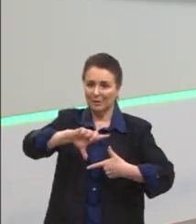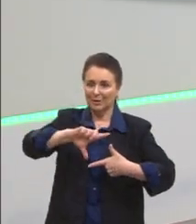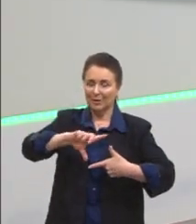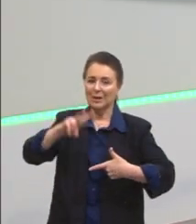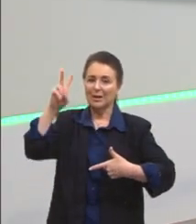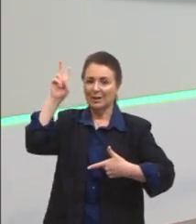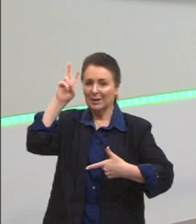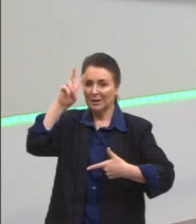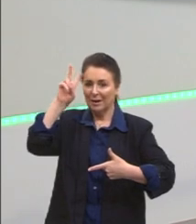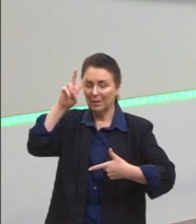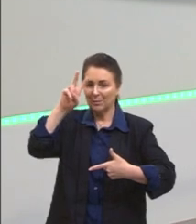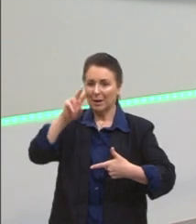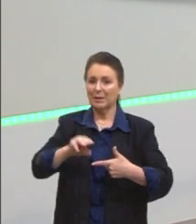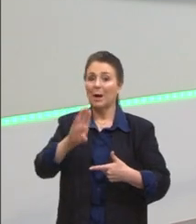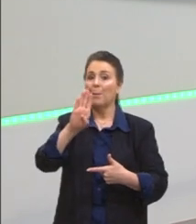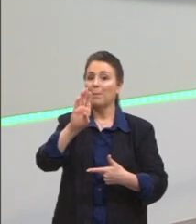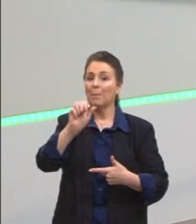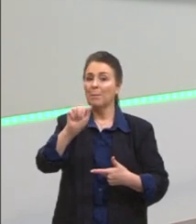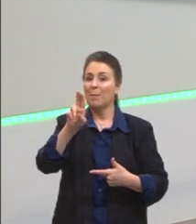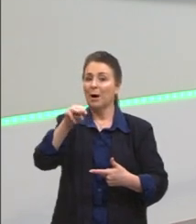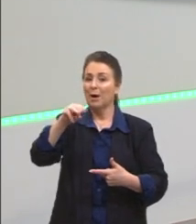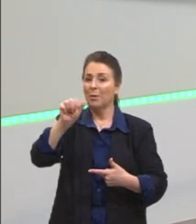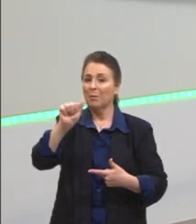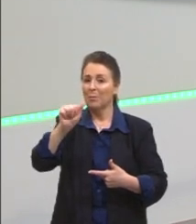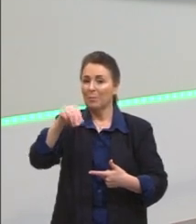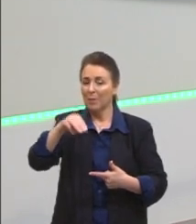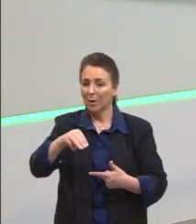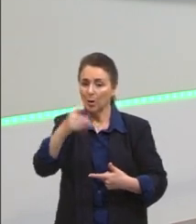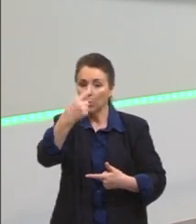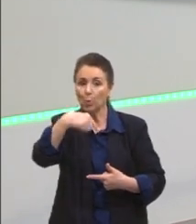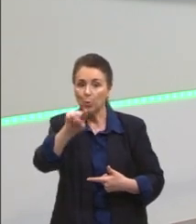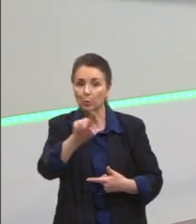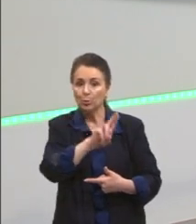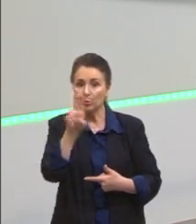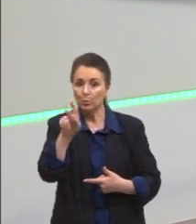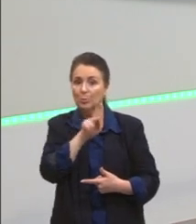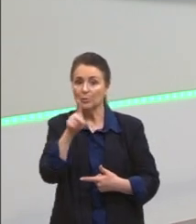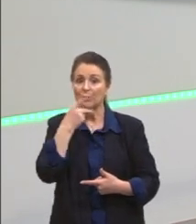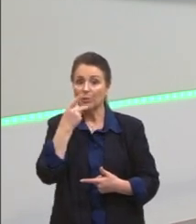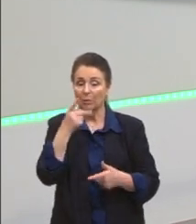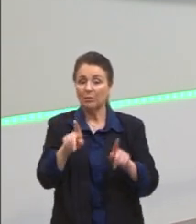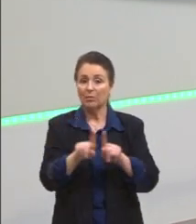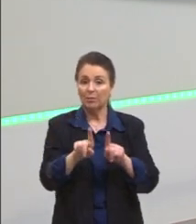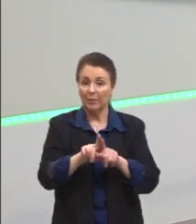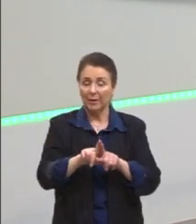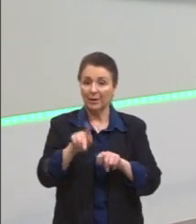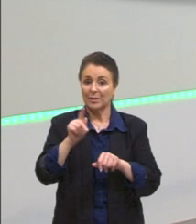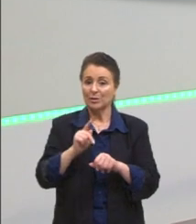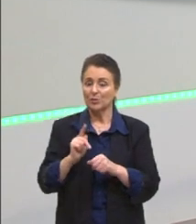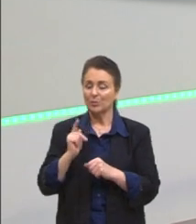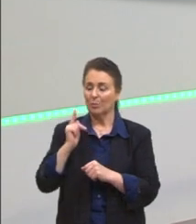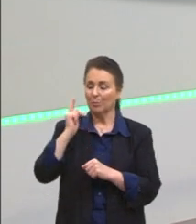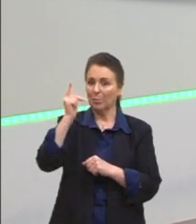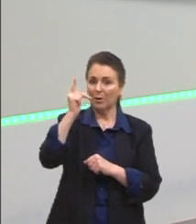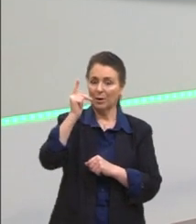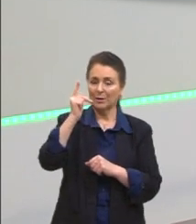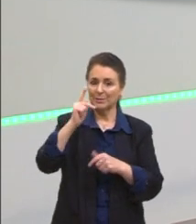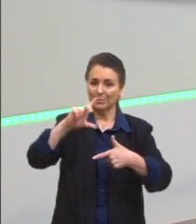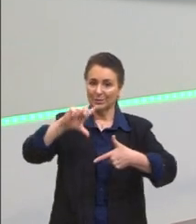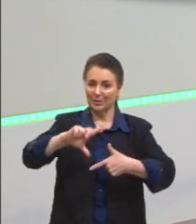o Bauman esses camarate que discutem a questão da da modernidade da pós-modernidade